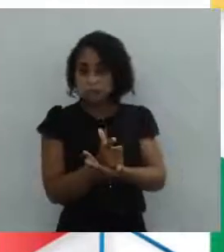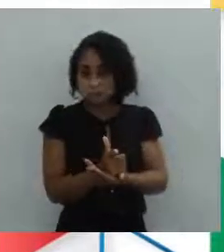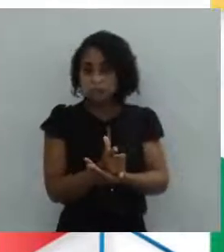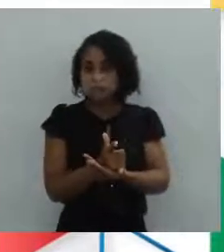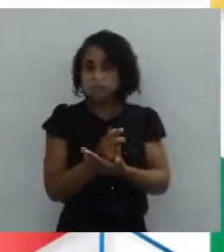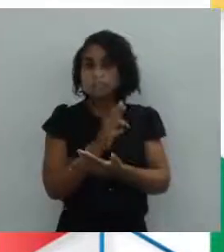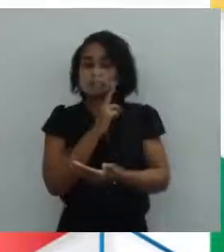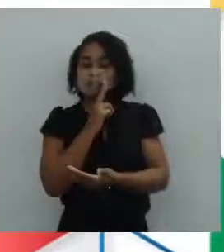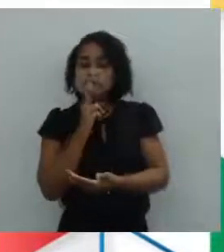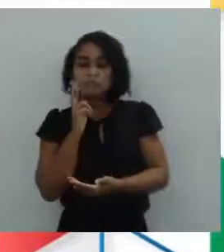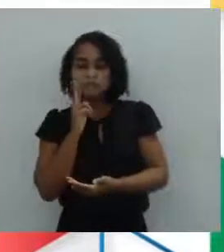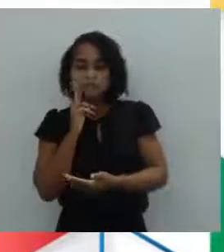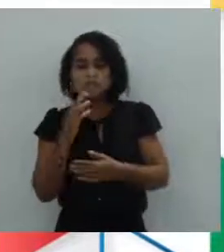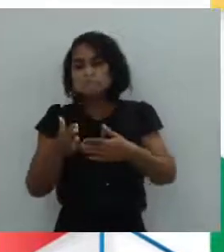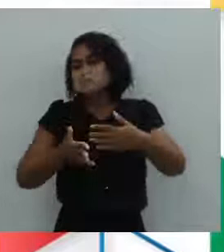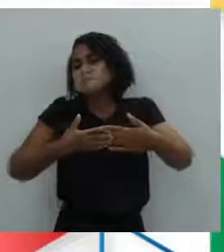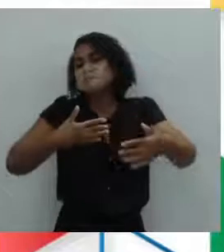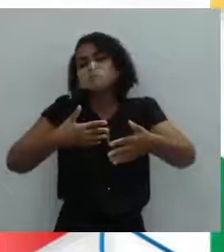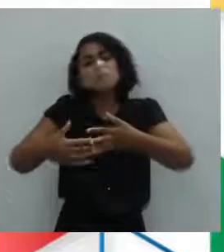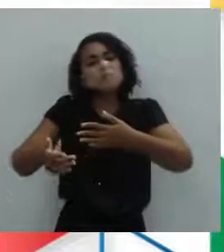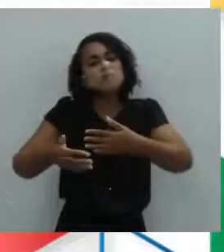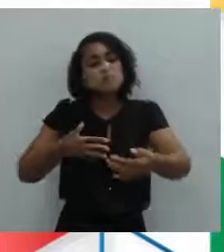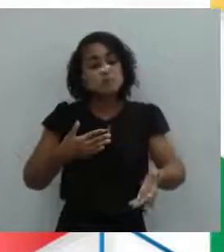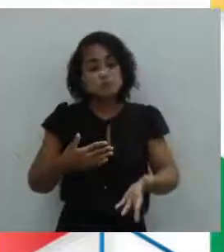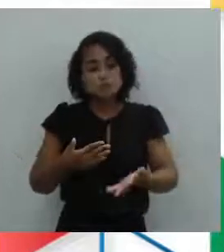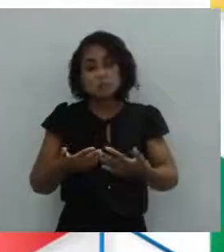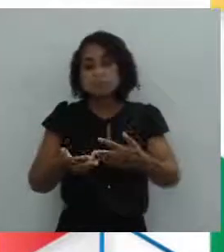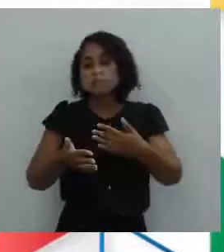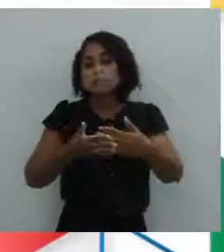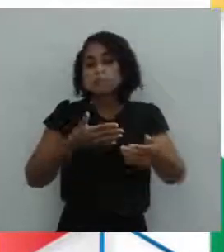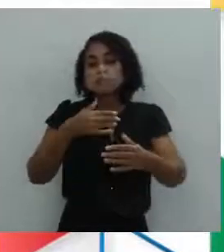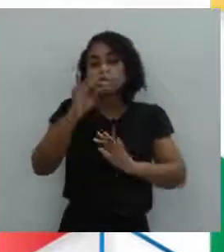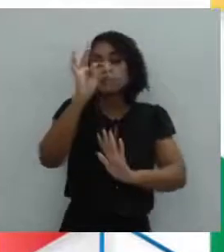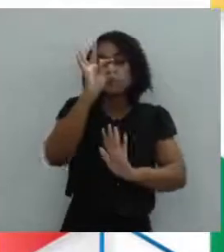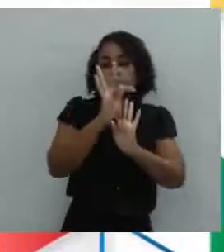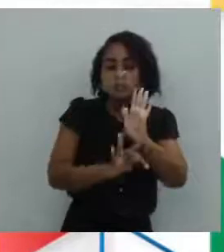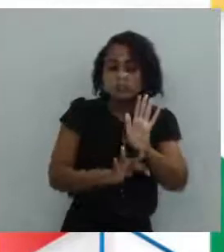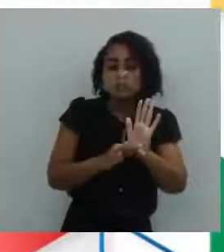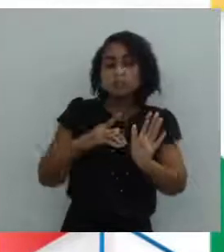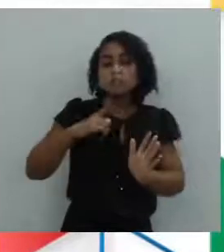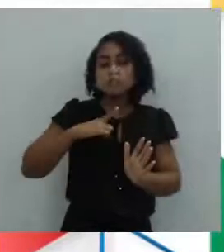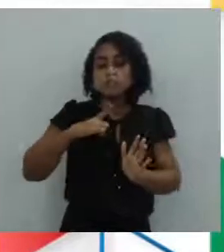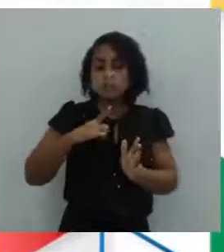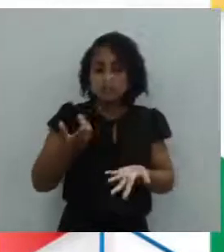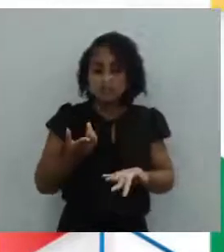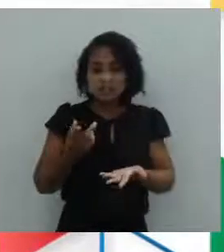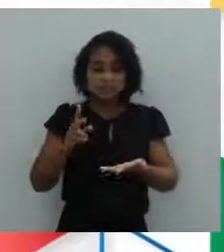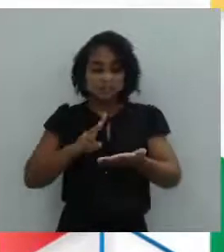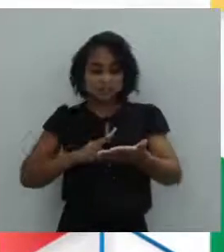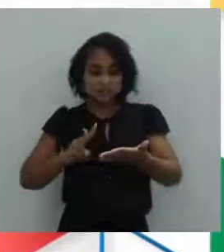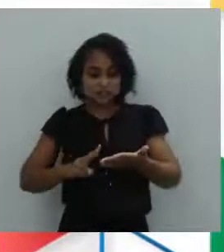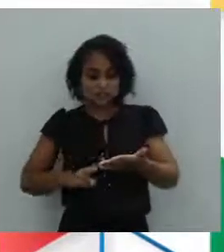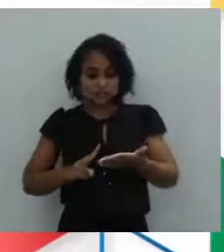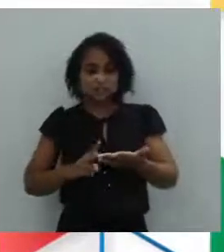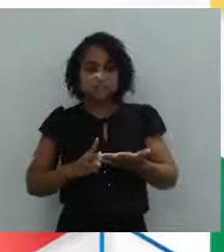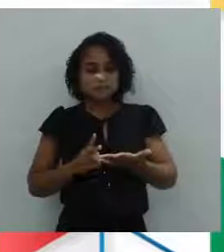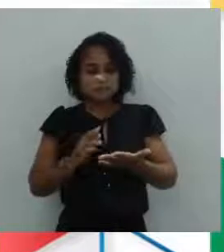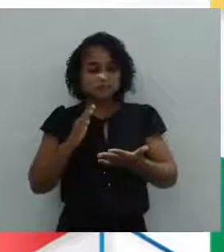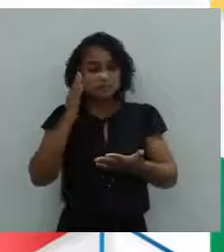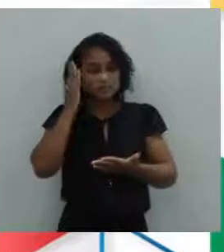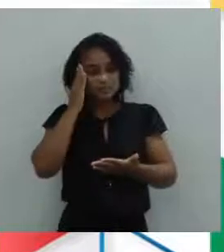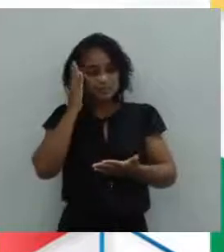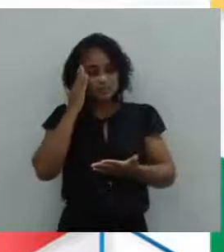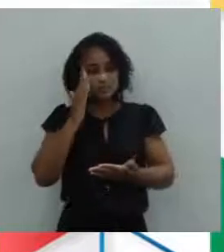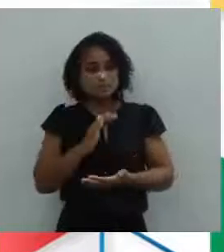um restaurante. Qualquer coisa, qualquer texto, ele precisa ser lido e